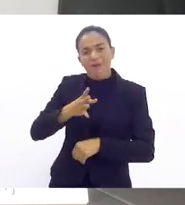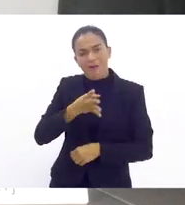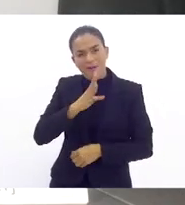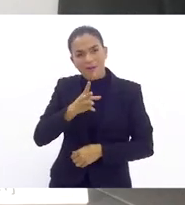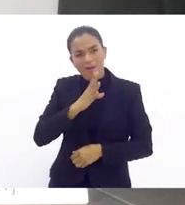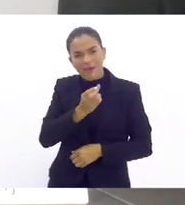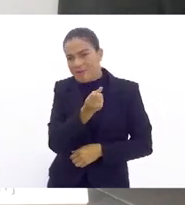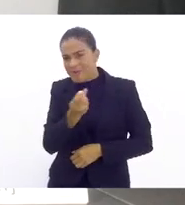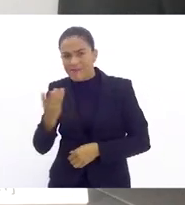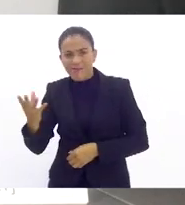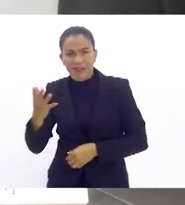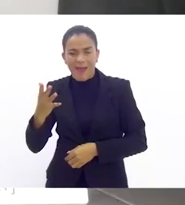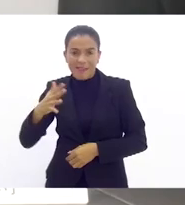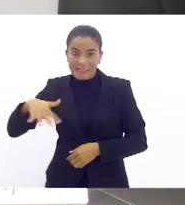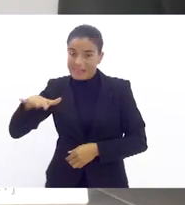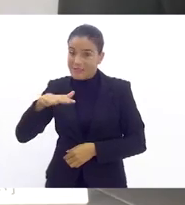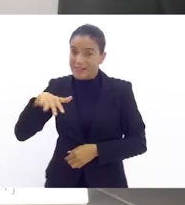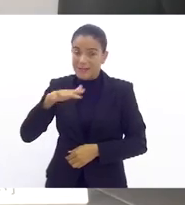né, de pessoas conhecidas e tal,